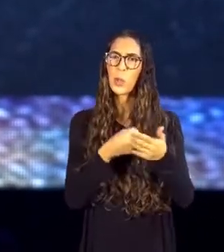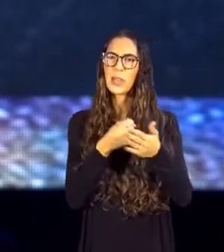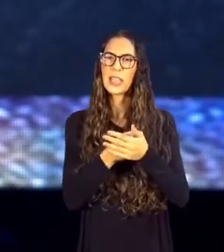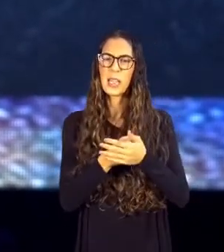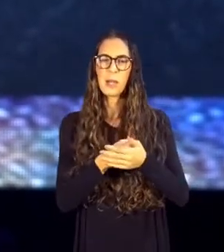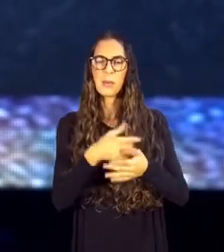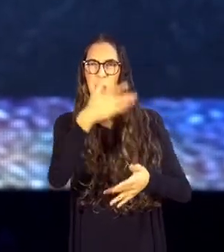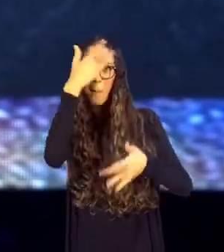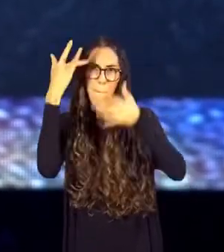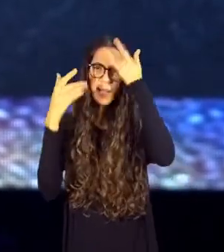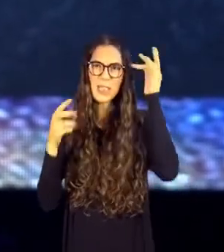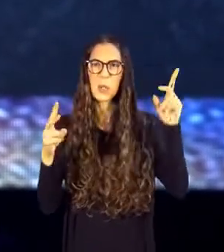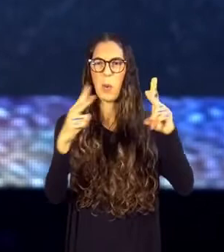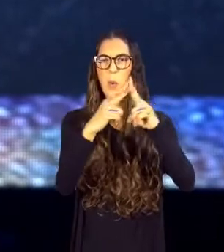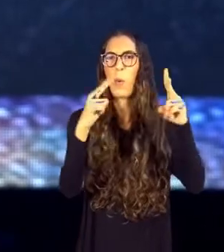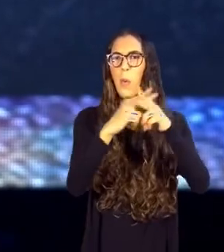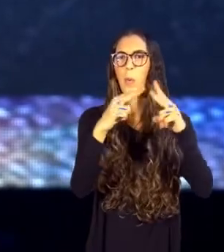são